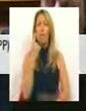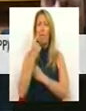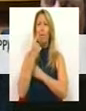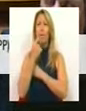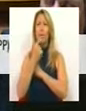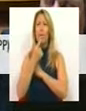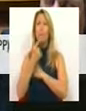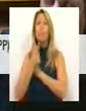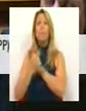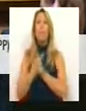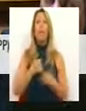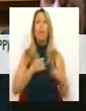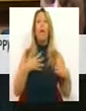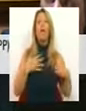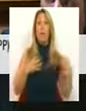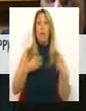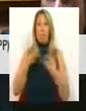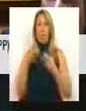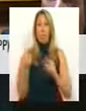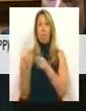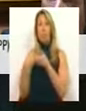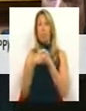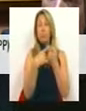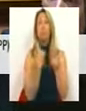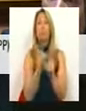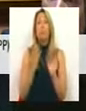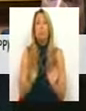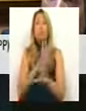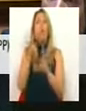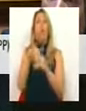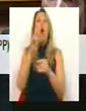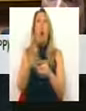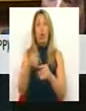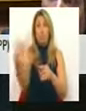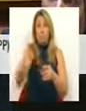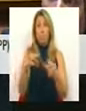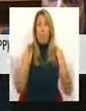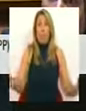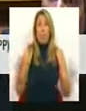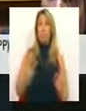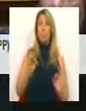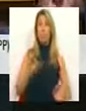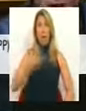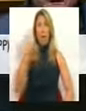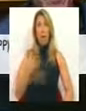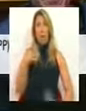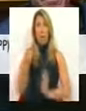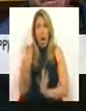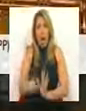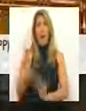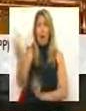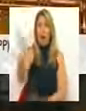as entidades intermunicipais são exclusivamente constituídas por autarcas, legitimamente eleitos. Muito obrigada. Muito